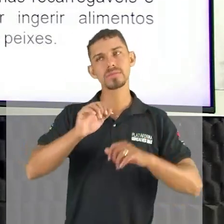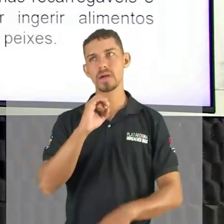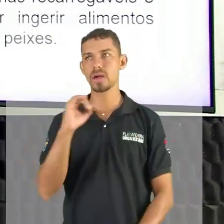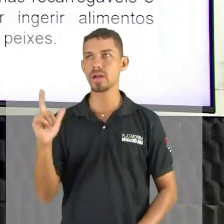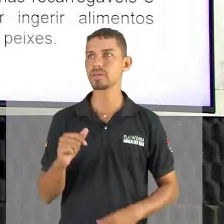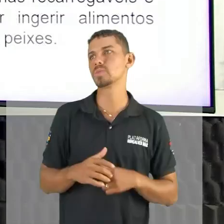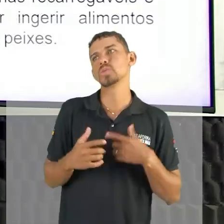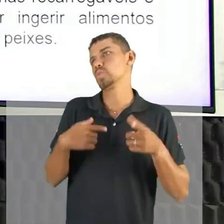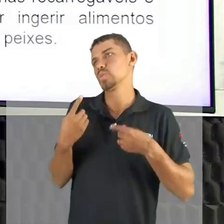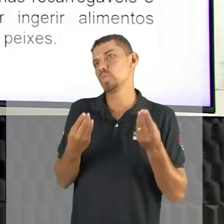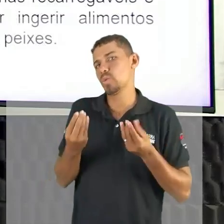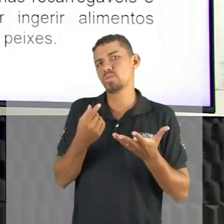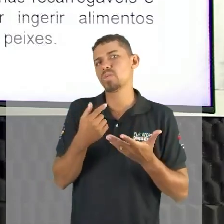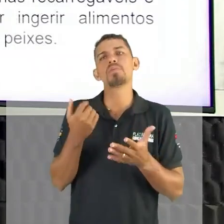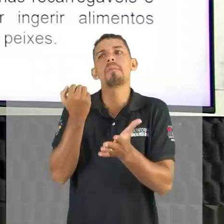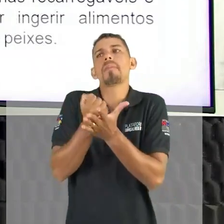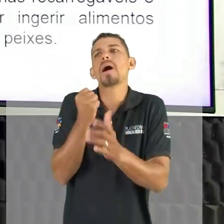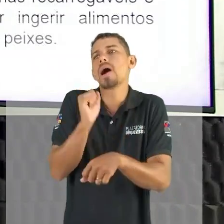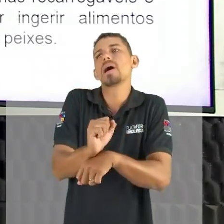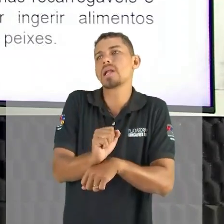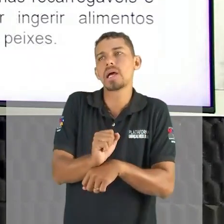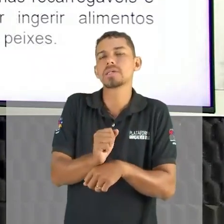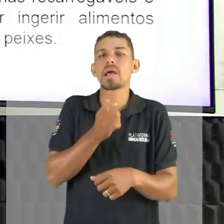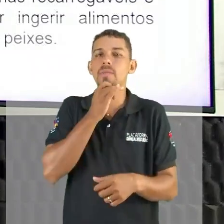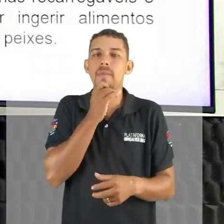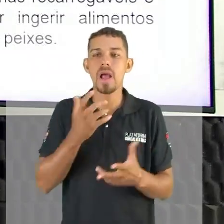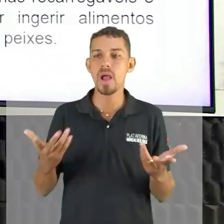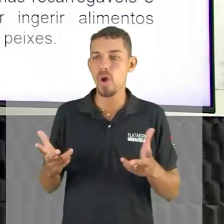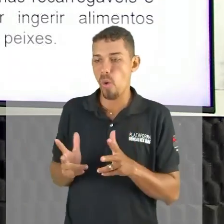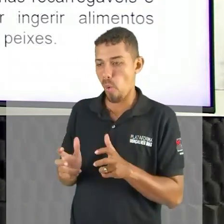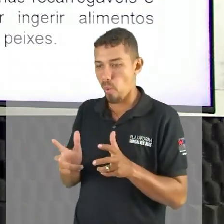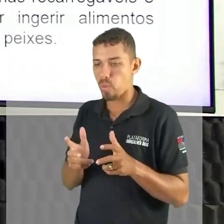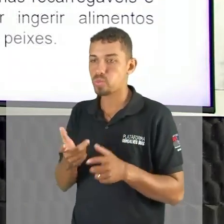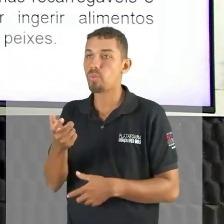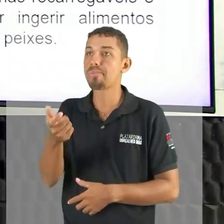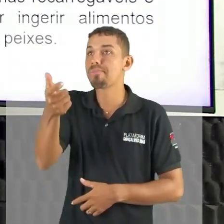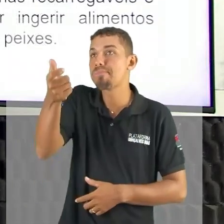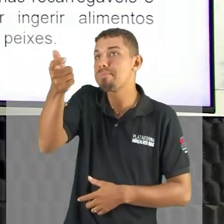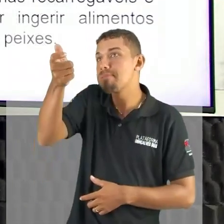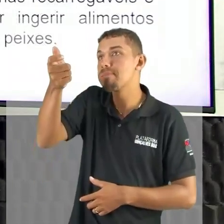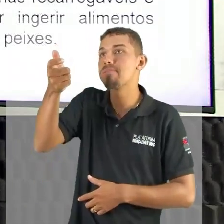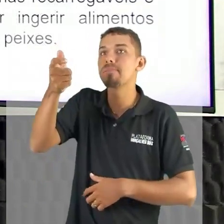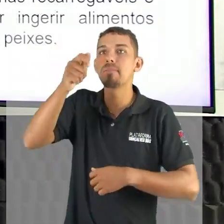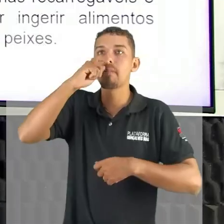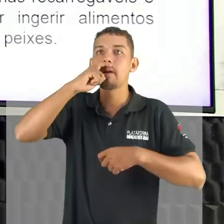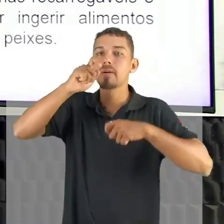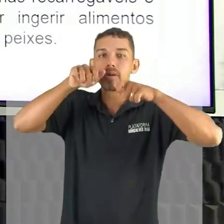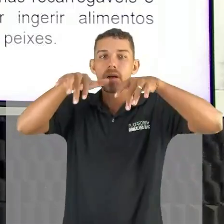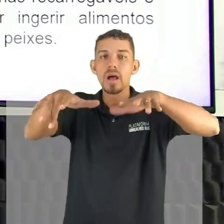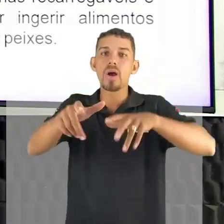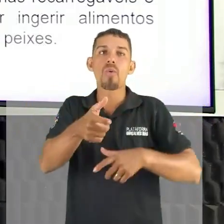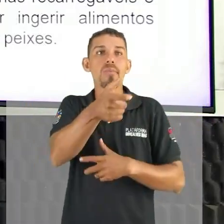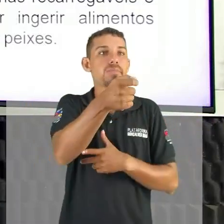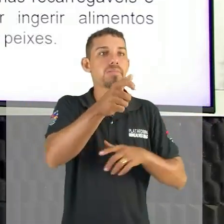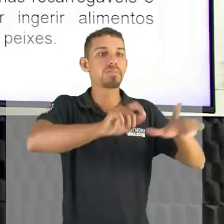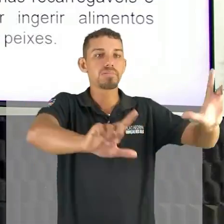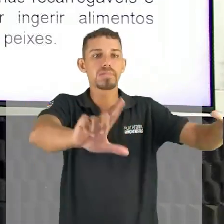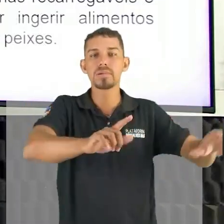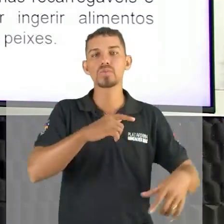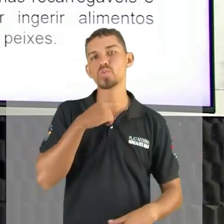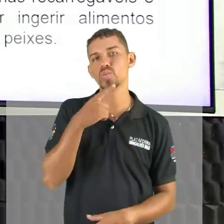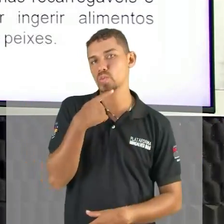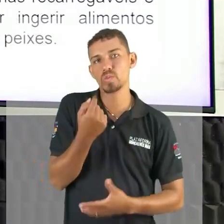como deixar de consumir. Como é que eu vou ter um controle remoto, por exemplo, que controla o ar-condicionado, a TV? Ainda não temos